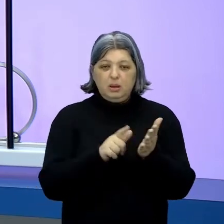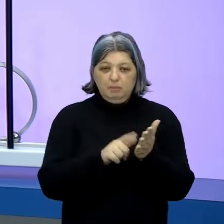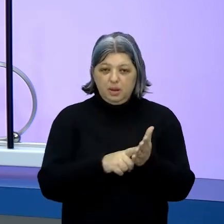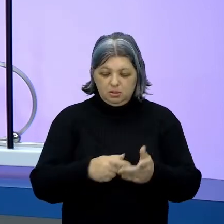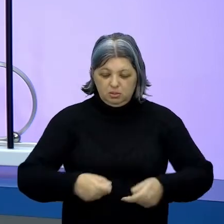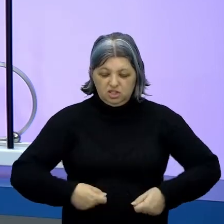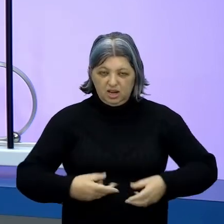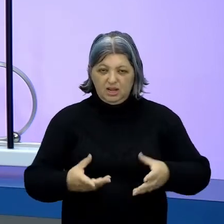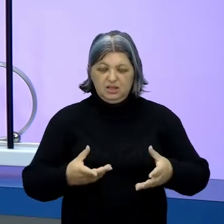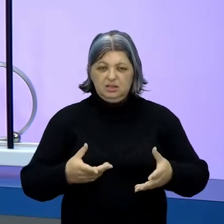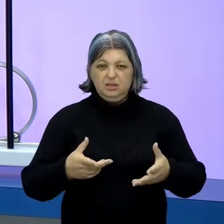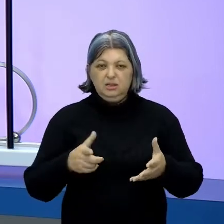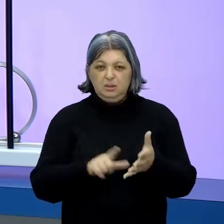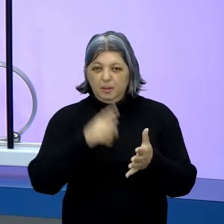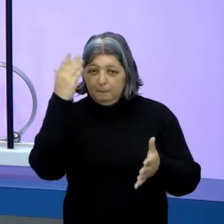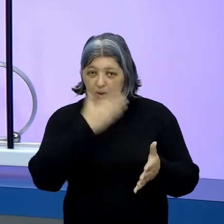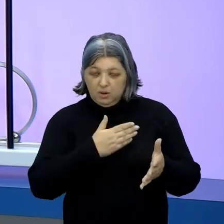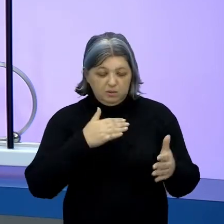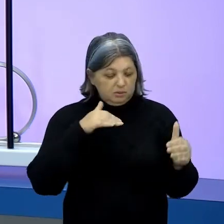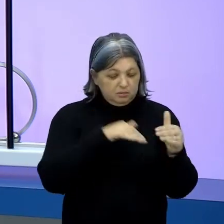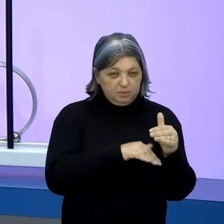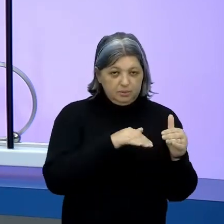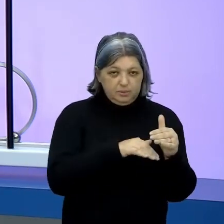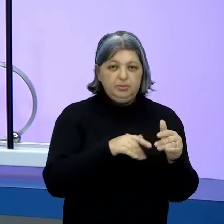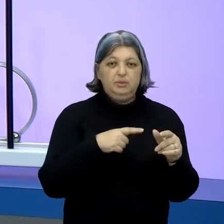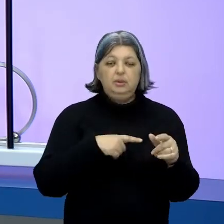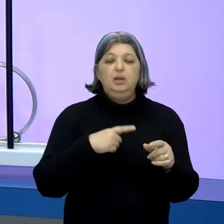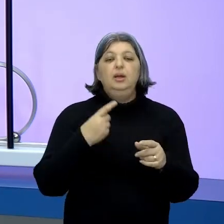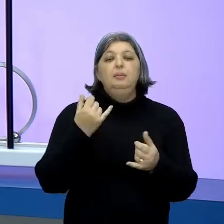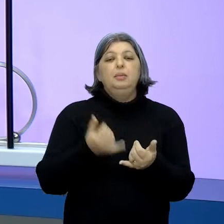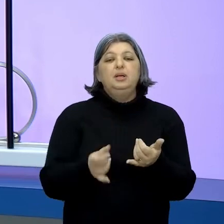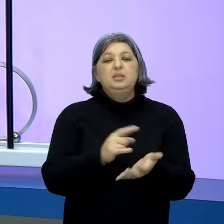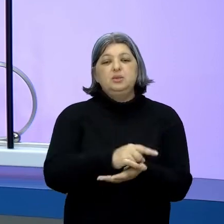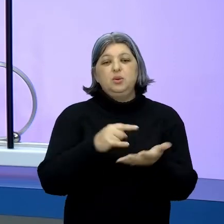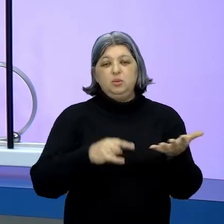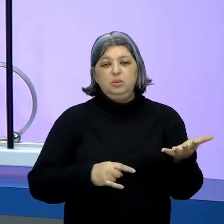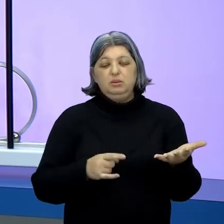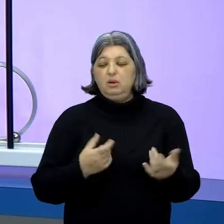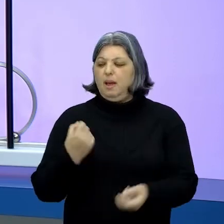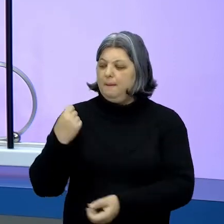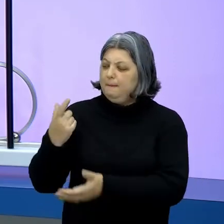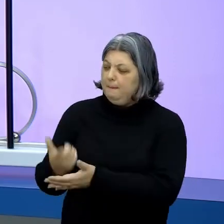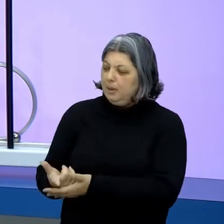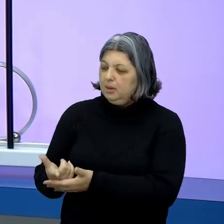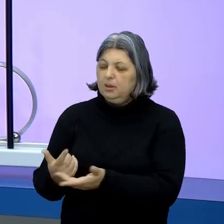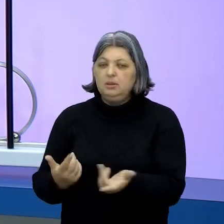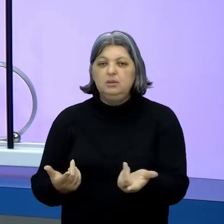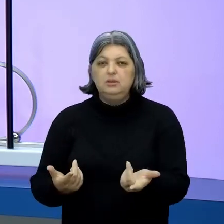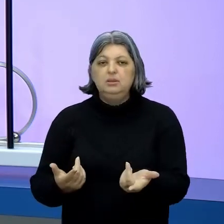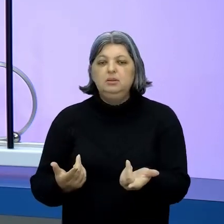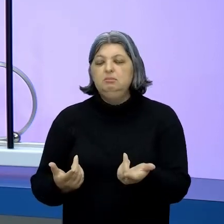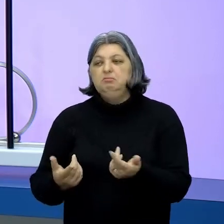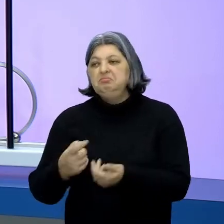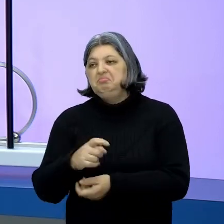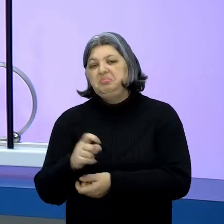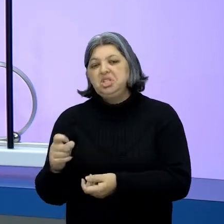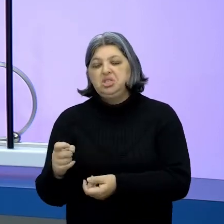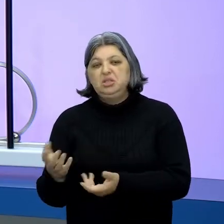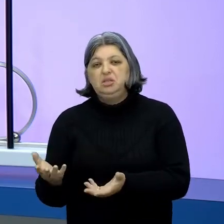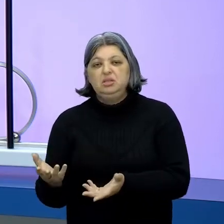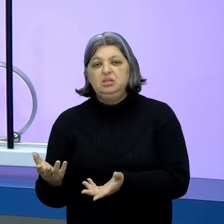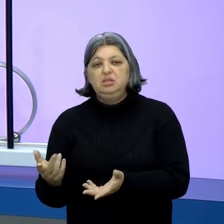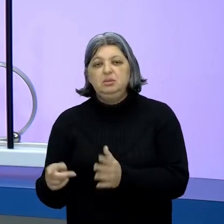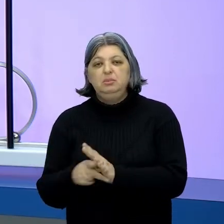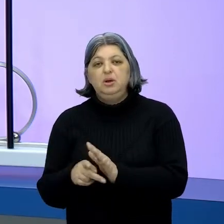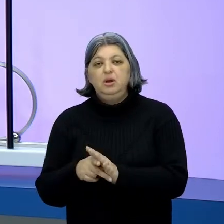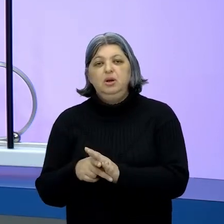os pagamentos, não é, Pro? Porque a gente começa a ter um documento ali, então, se eu paguei X ali na